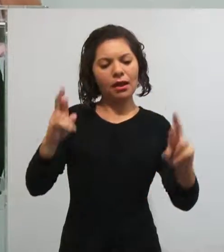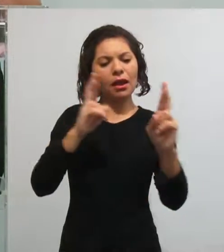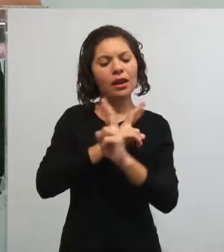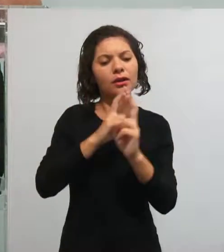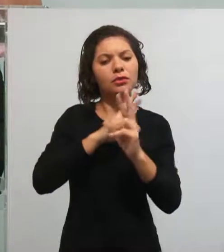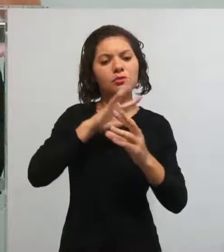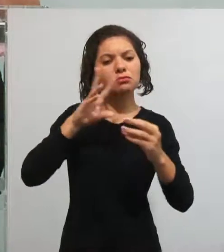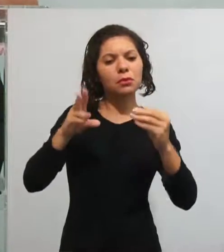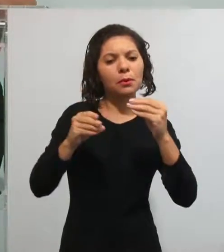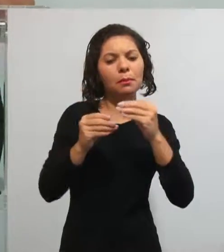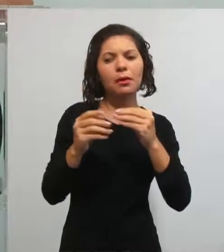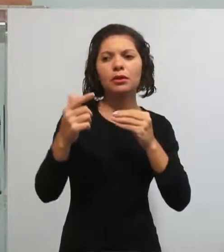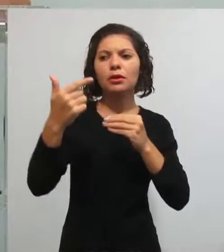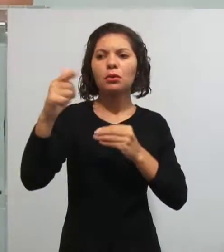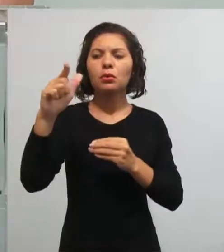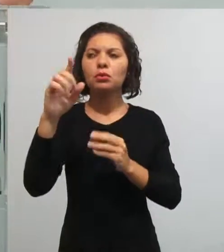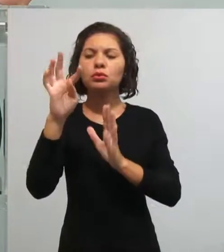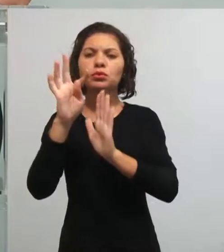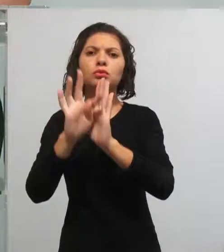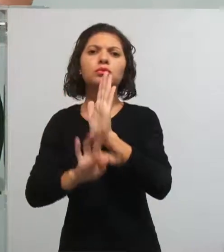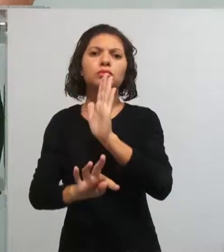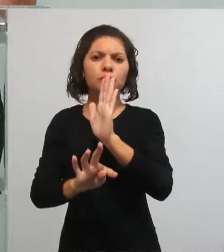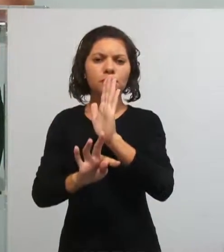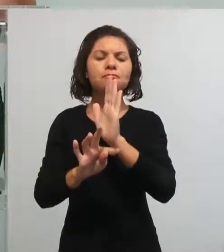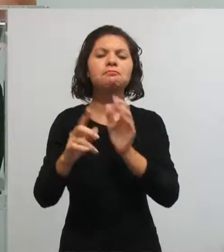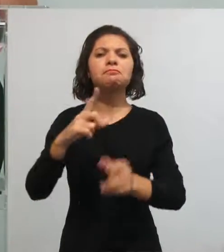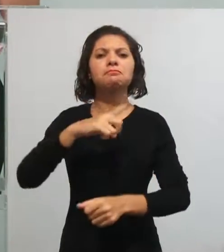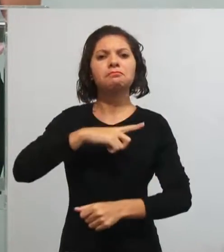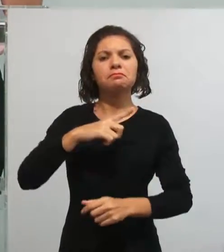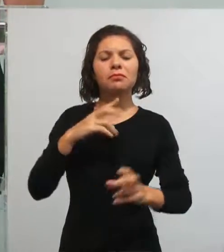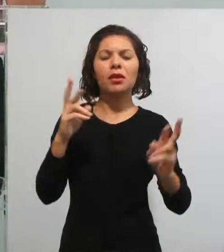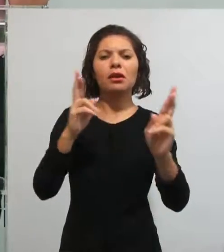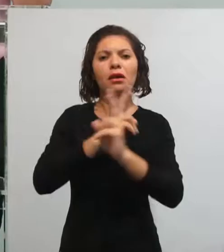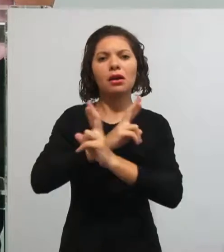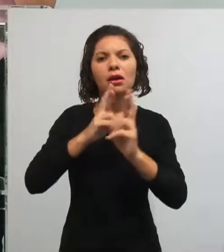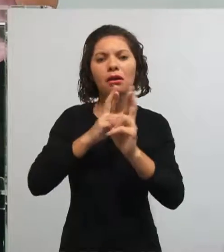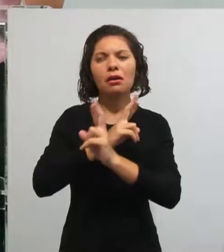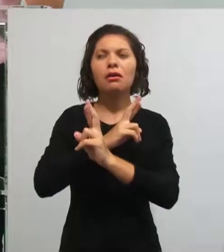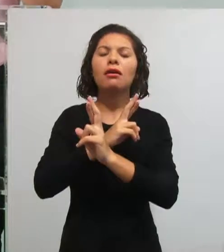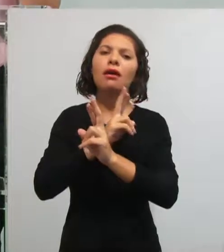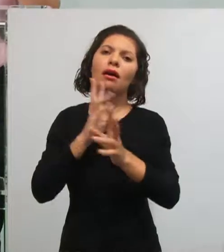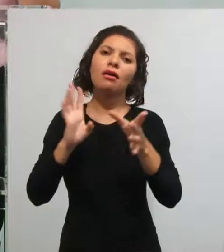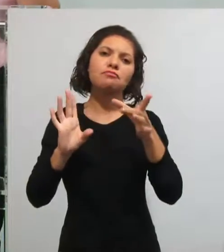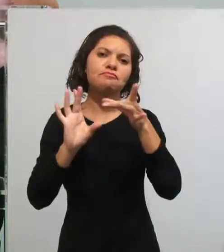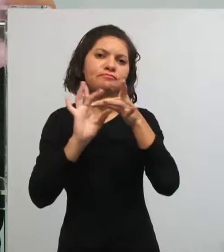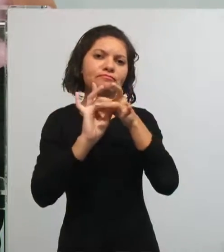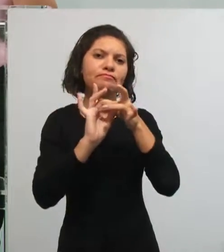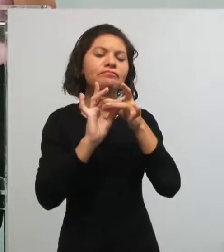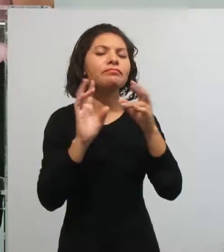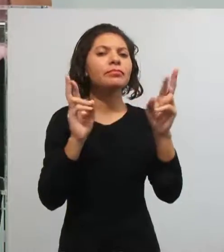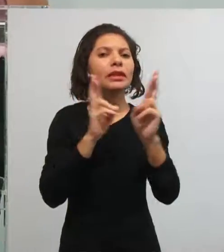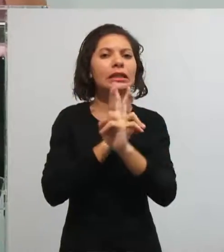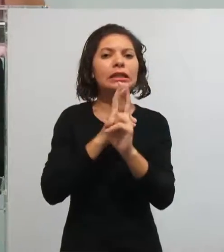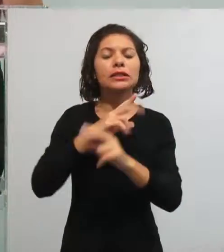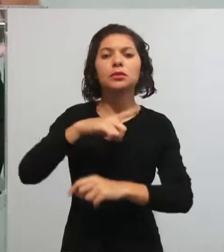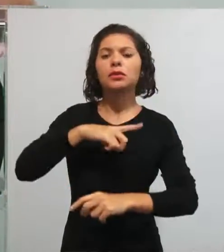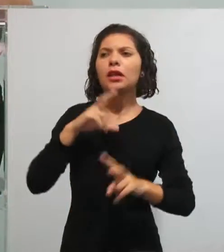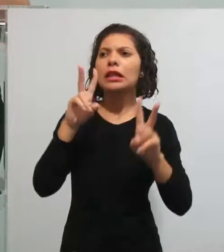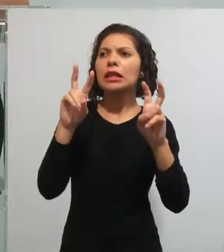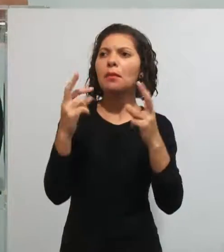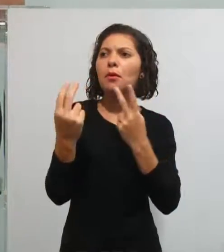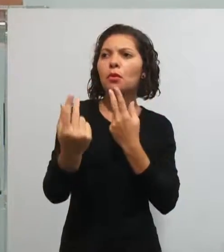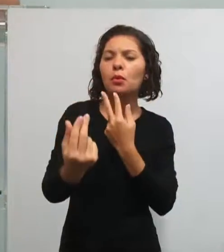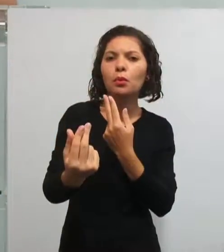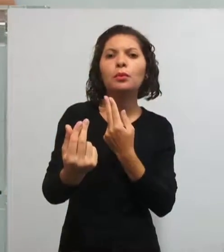pontes, essas ligações com outras leituras que ela fez, com outras leituras que estão relacionadas com aquela temática, com aquilo